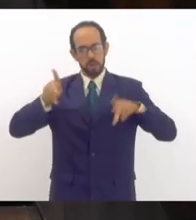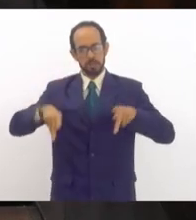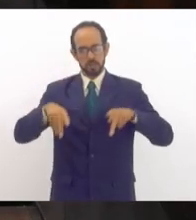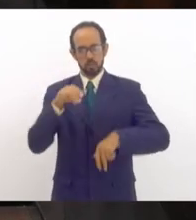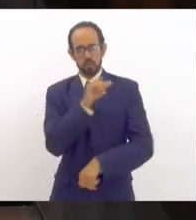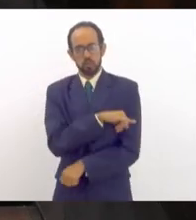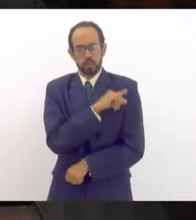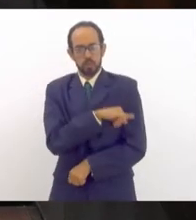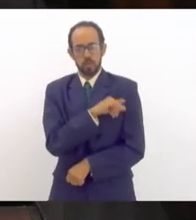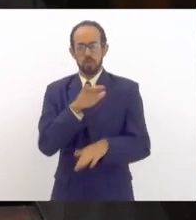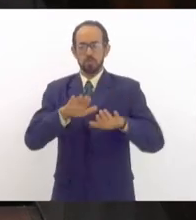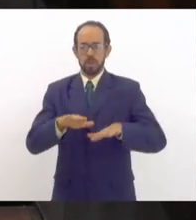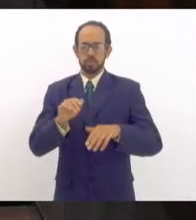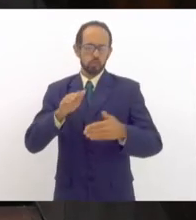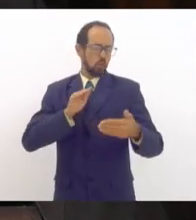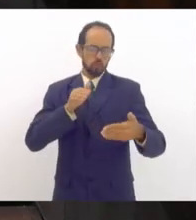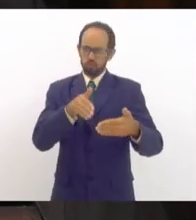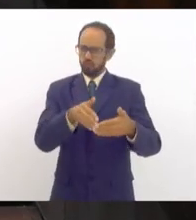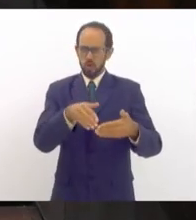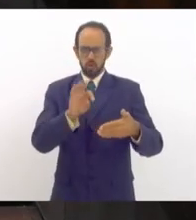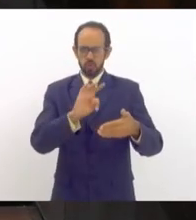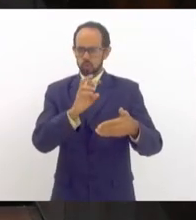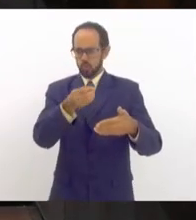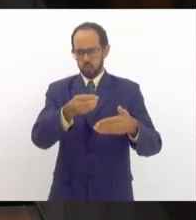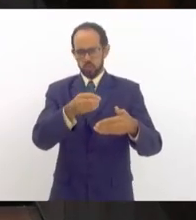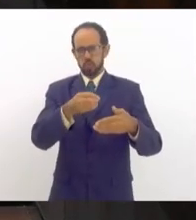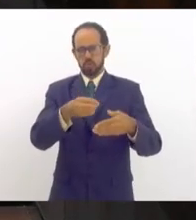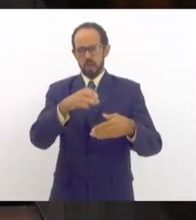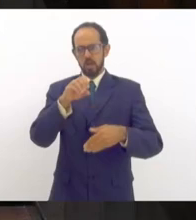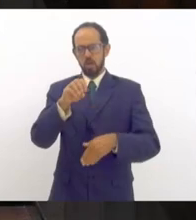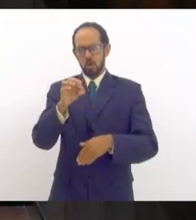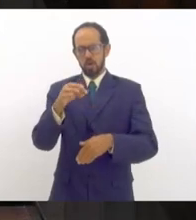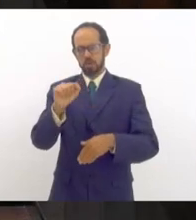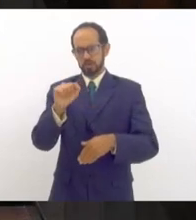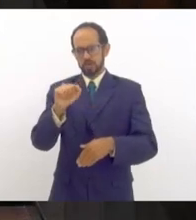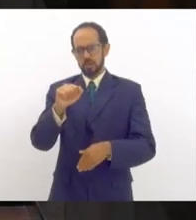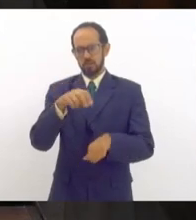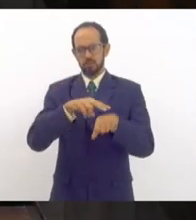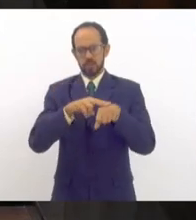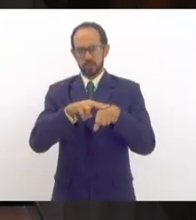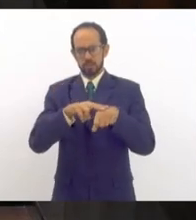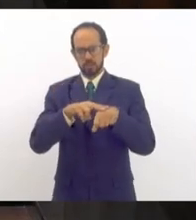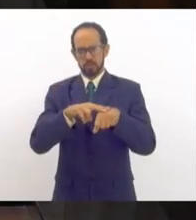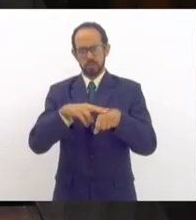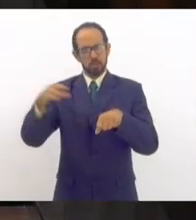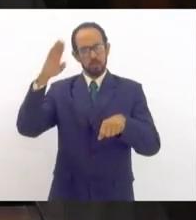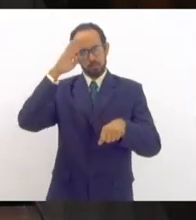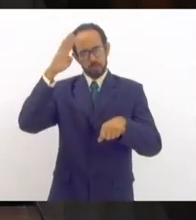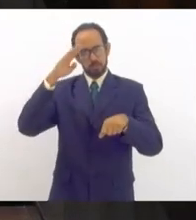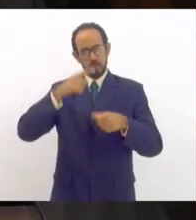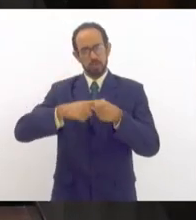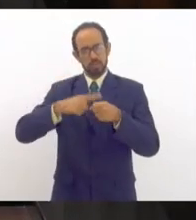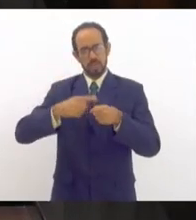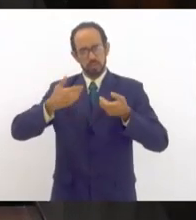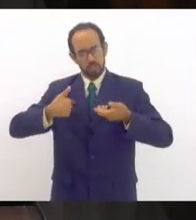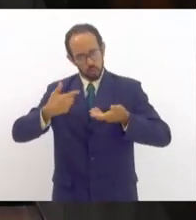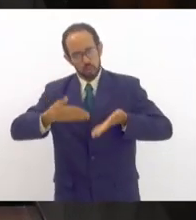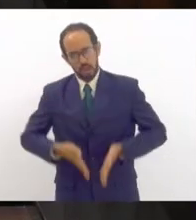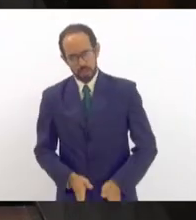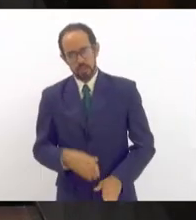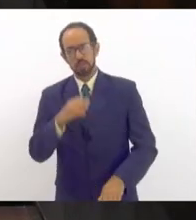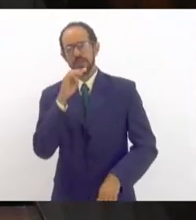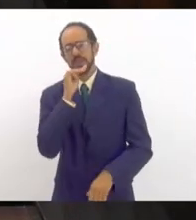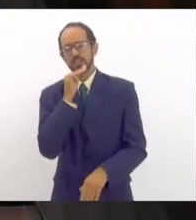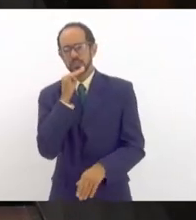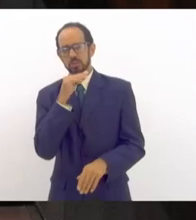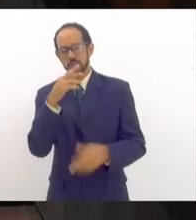com foco total na região Costa Verde e minha cidade natal que é Mangaratiba onde eu moro e onde eu também tenho todo respeito de muita